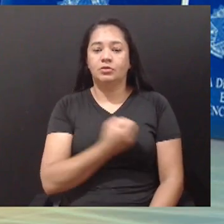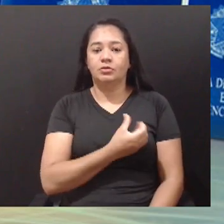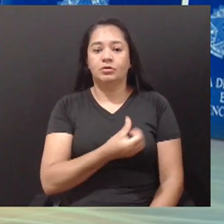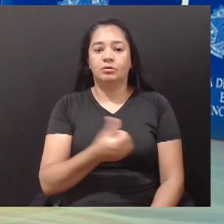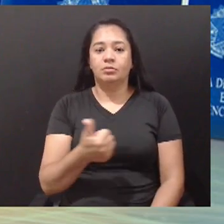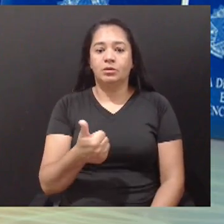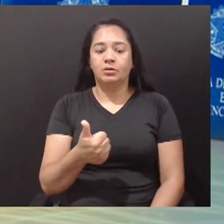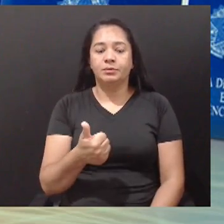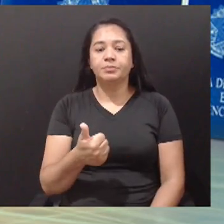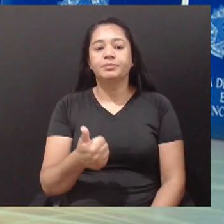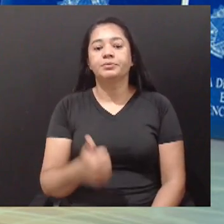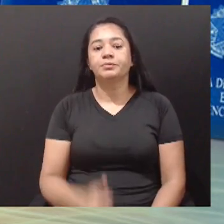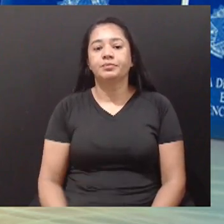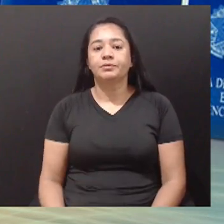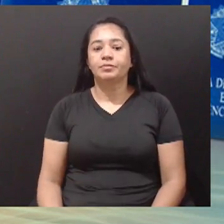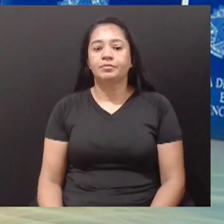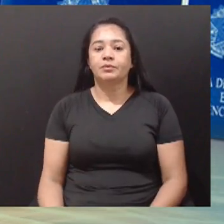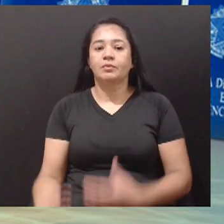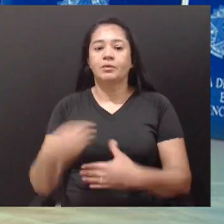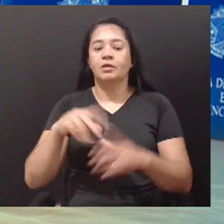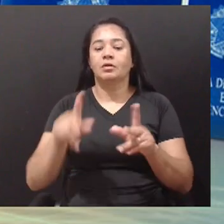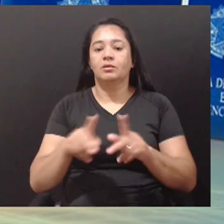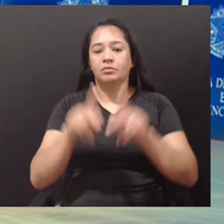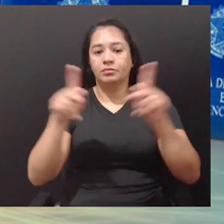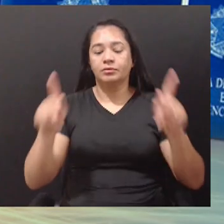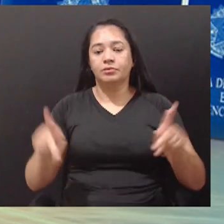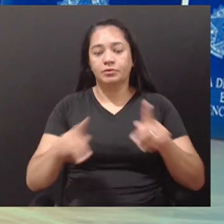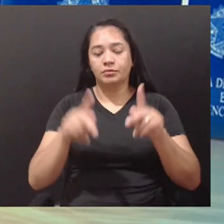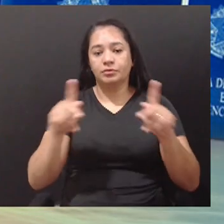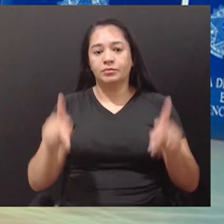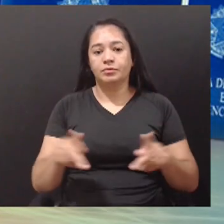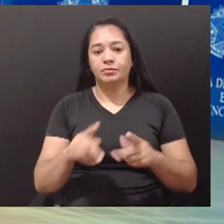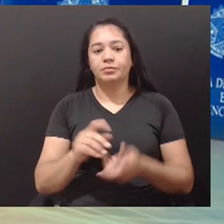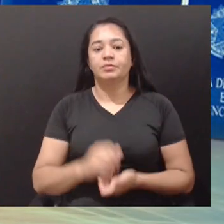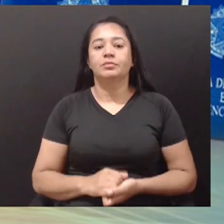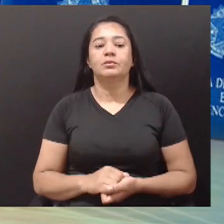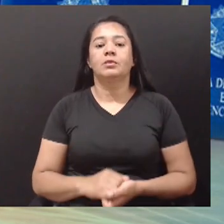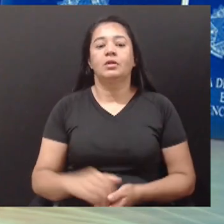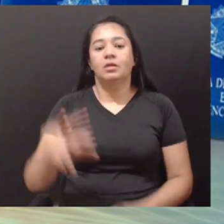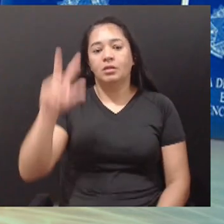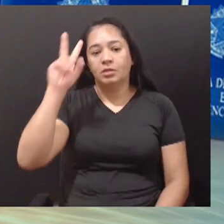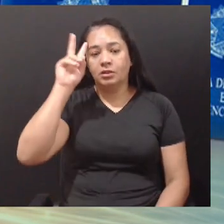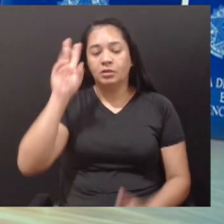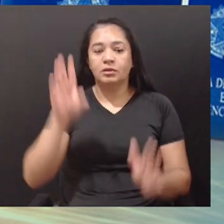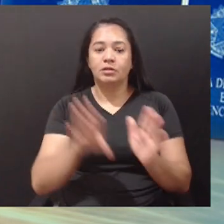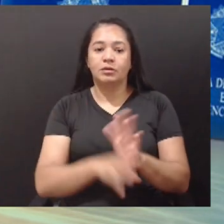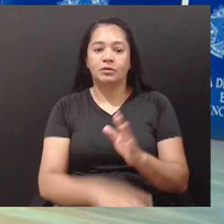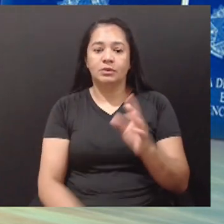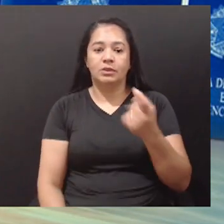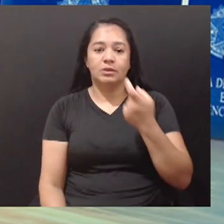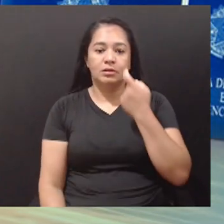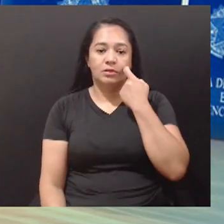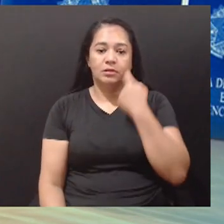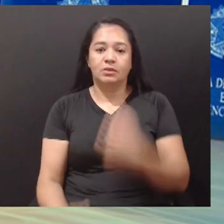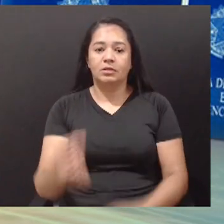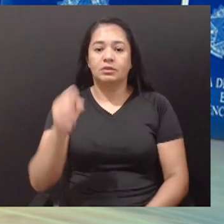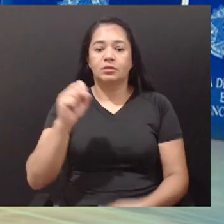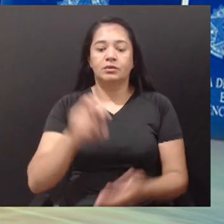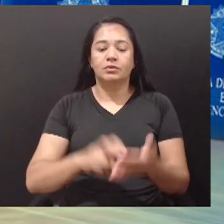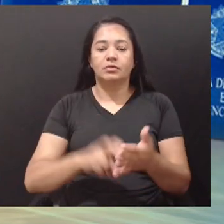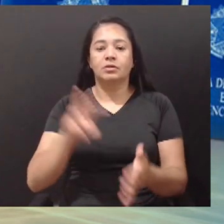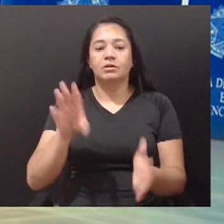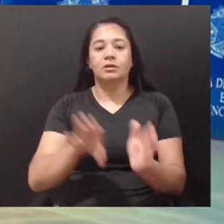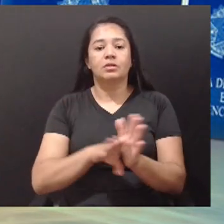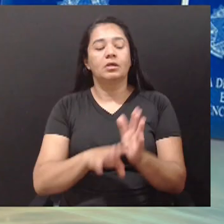61, no bairro Jardim Cristina, dentro do Horto Shopping, no segundo andar, de segunda a sexta-feira, das 8h